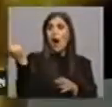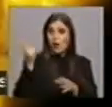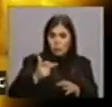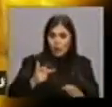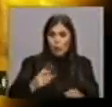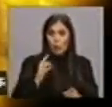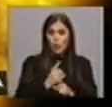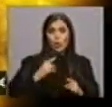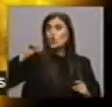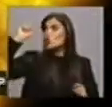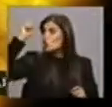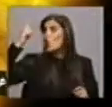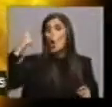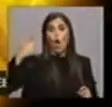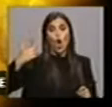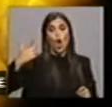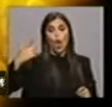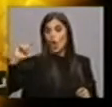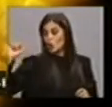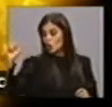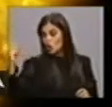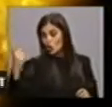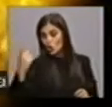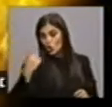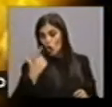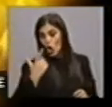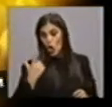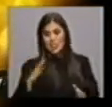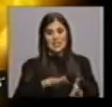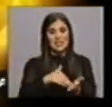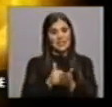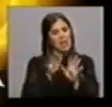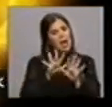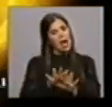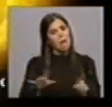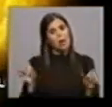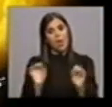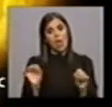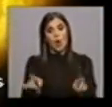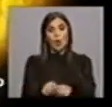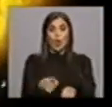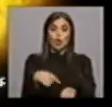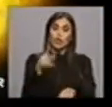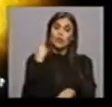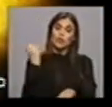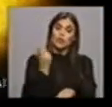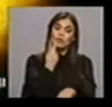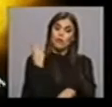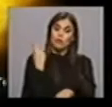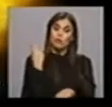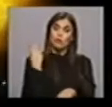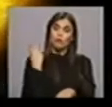que o nosso Sol não teve sempre esta vida mais ou menos tranquila como aquela que nós vivemos desde que somos